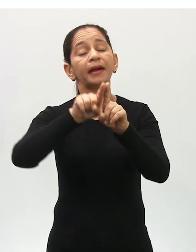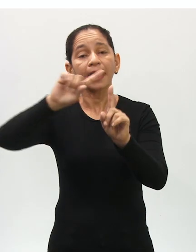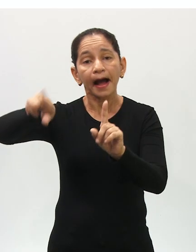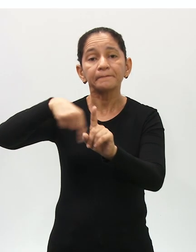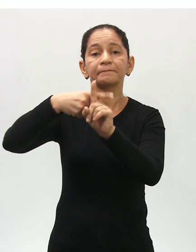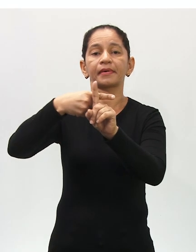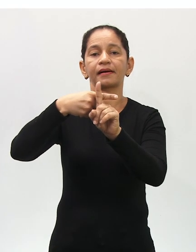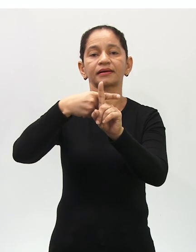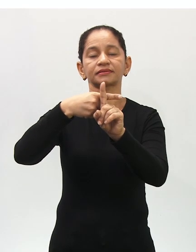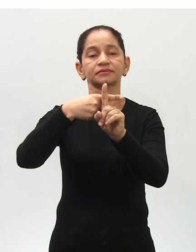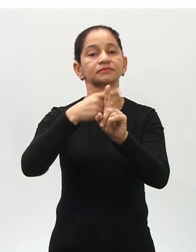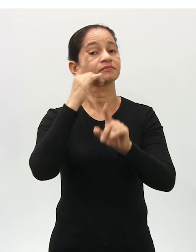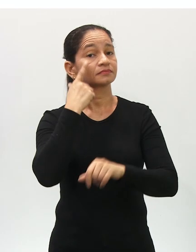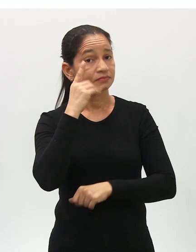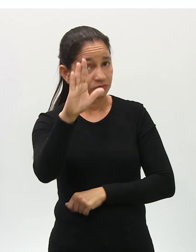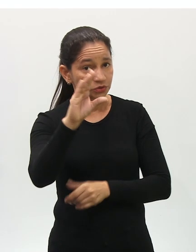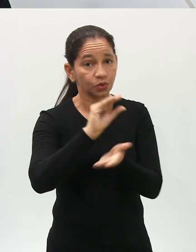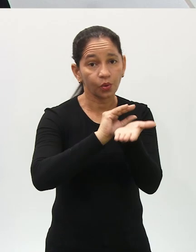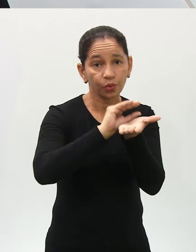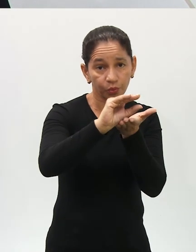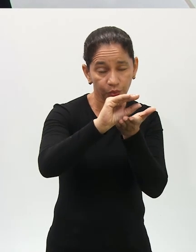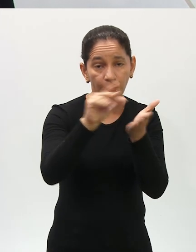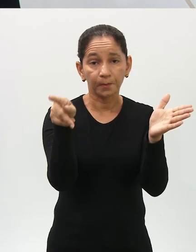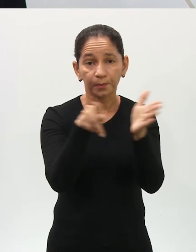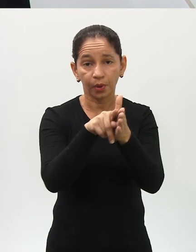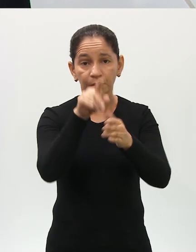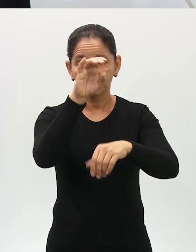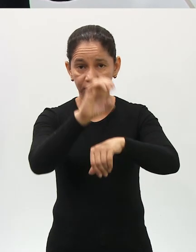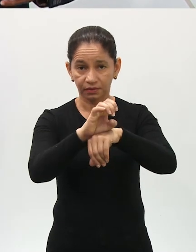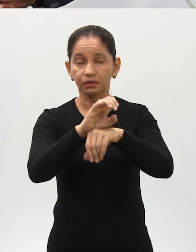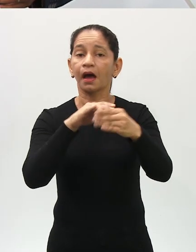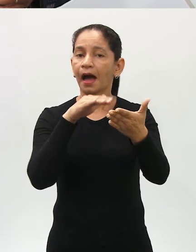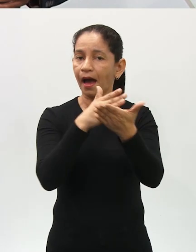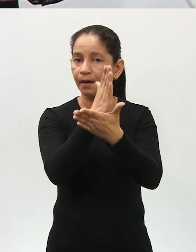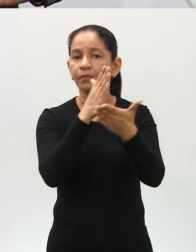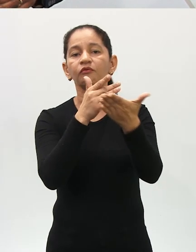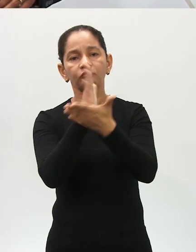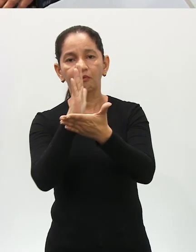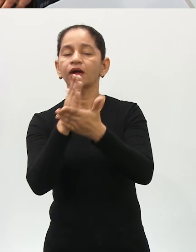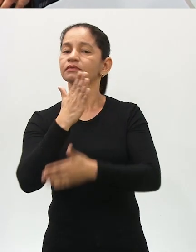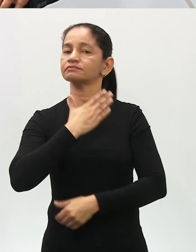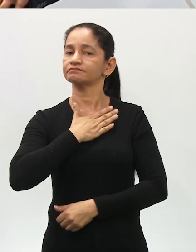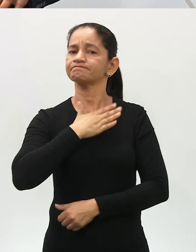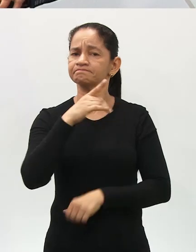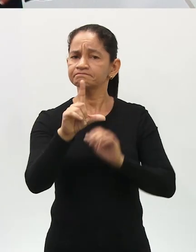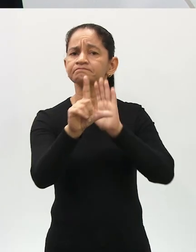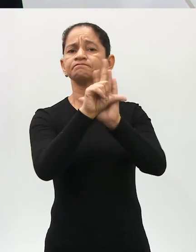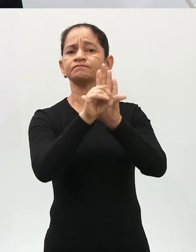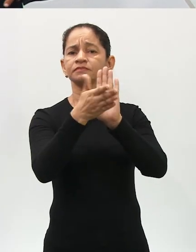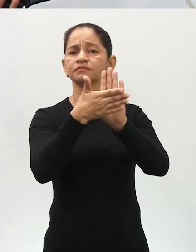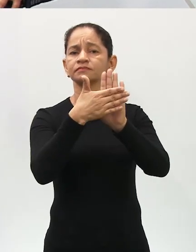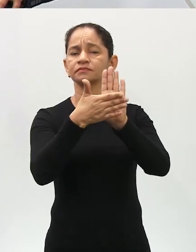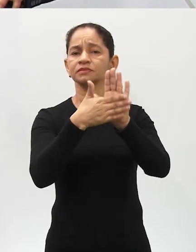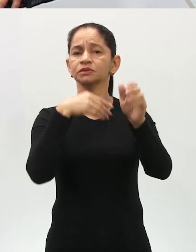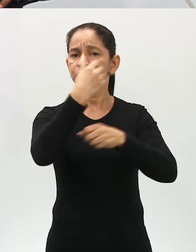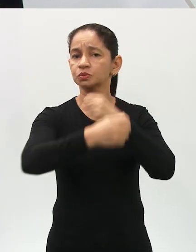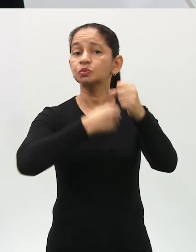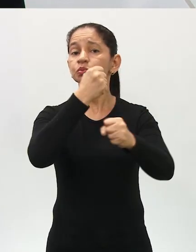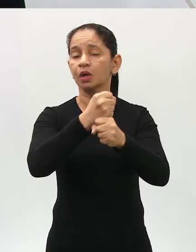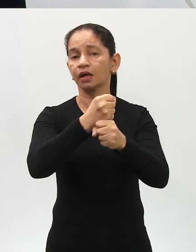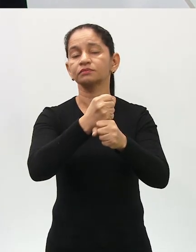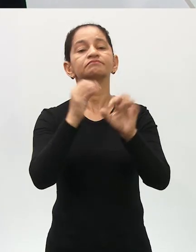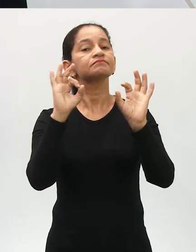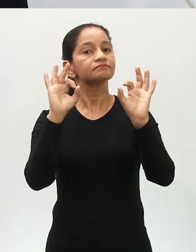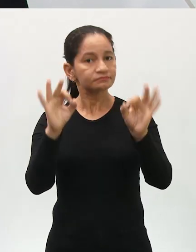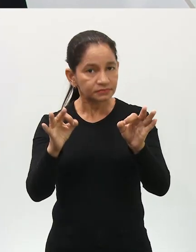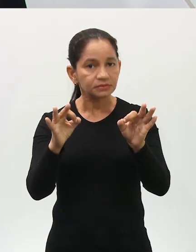as receitas orçamentárias são aquelas aprovadas e que constam da lei orçamentária anual, como também diz a